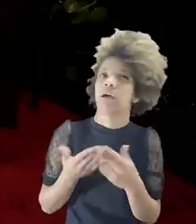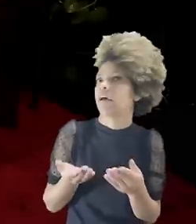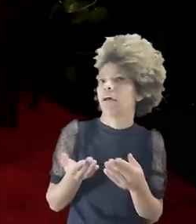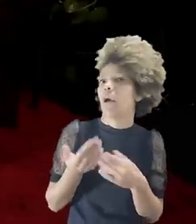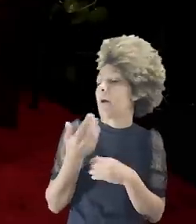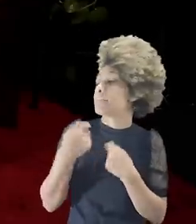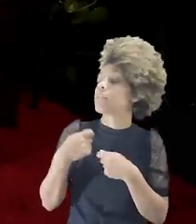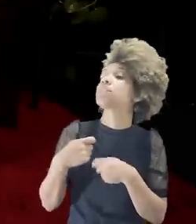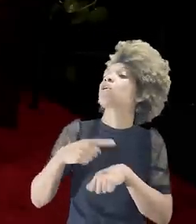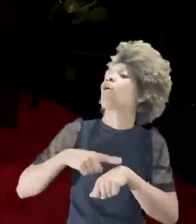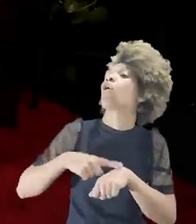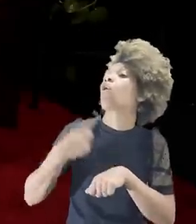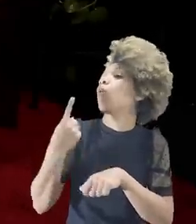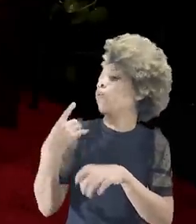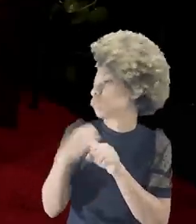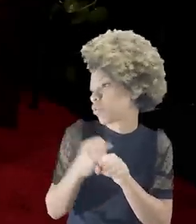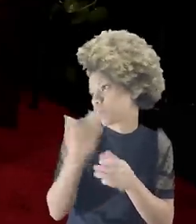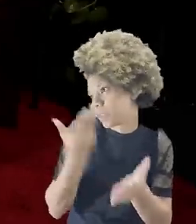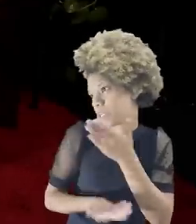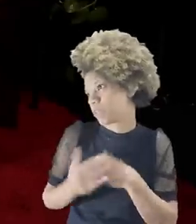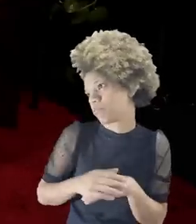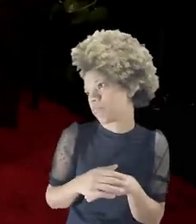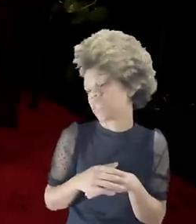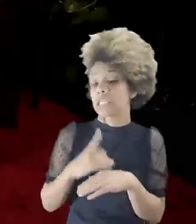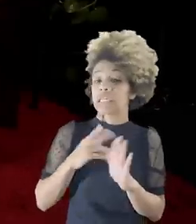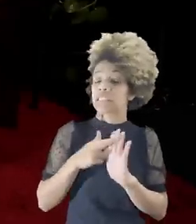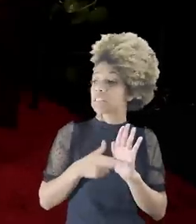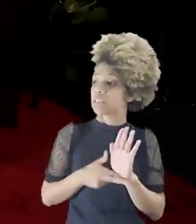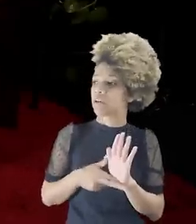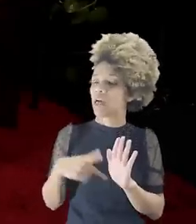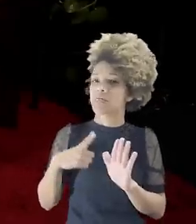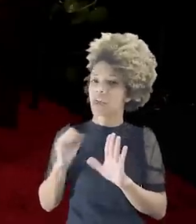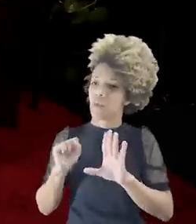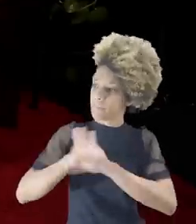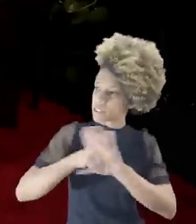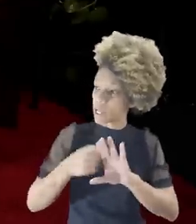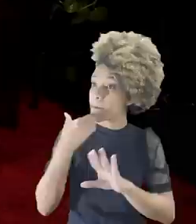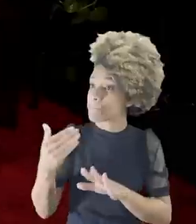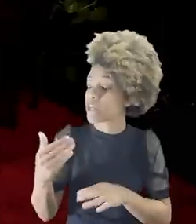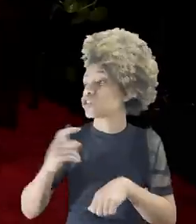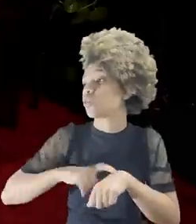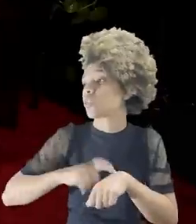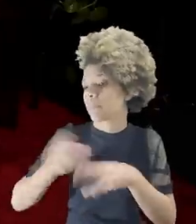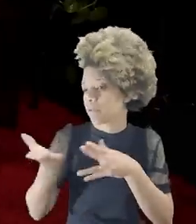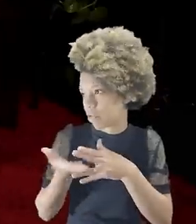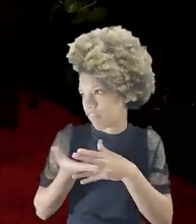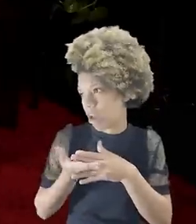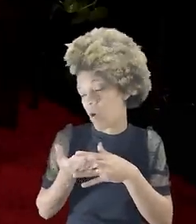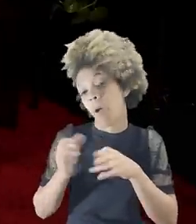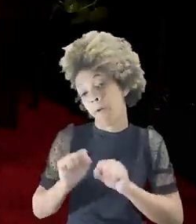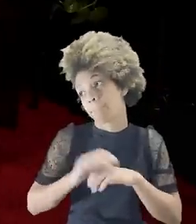eu preciso aqui tô perdendo por um ponto e e tem essa regra né Tipo você toma uma cesta você perde um tempo você pode se acabar num ataque